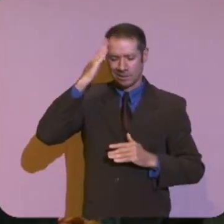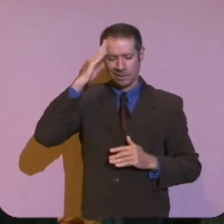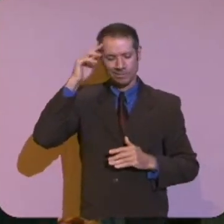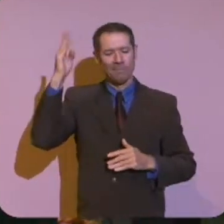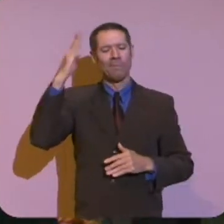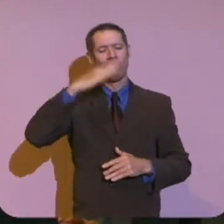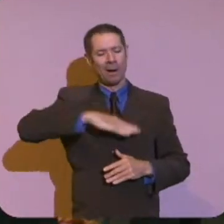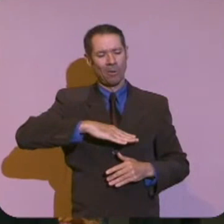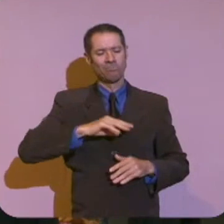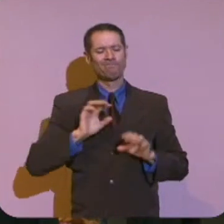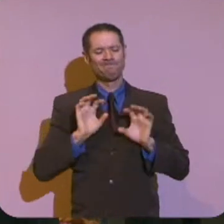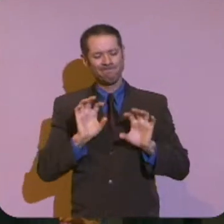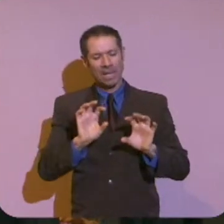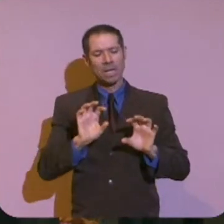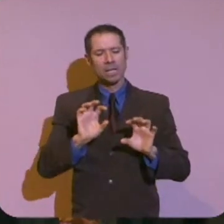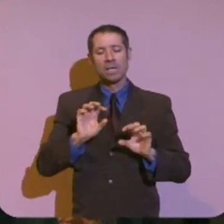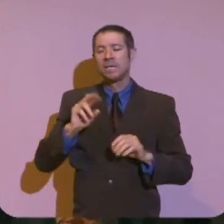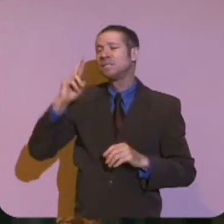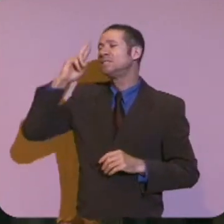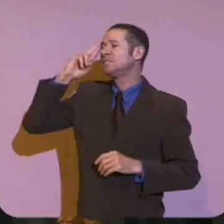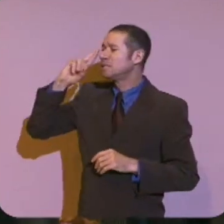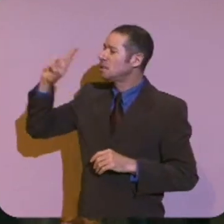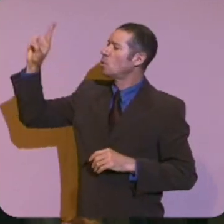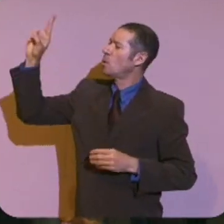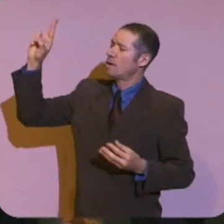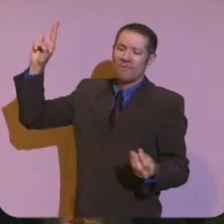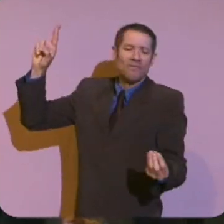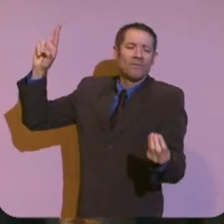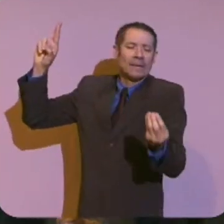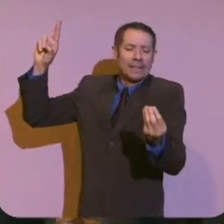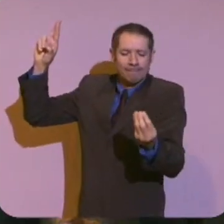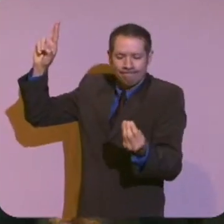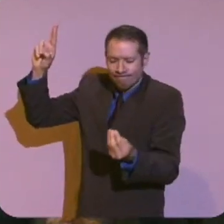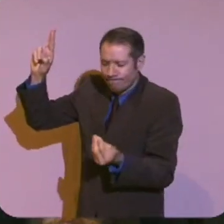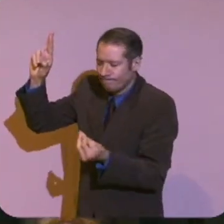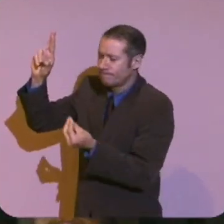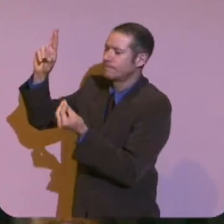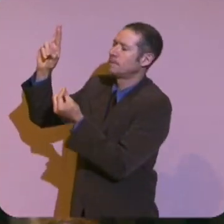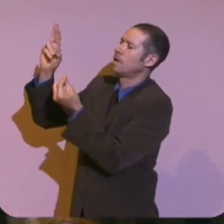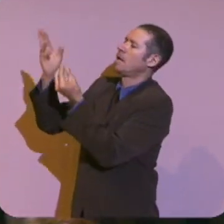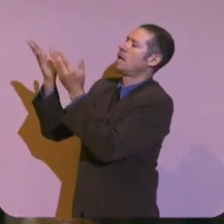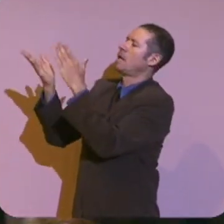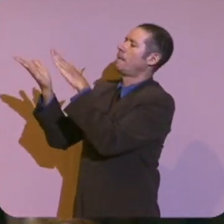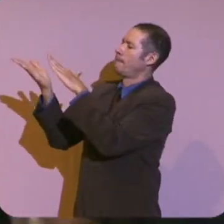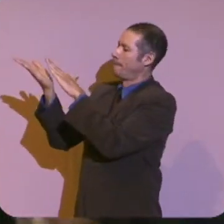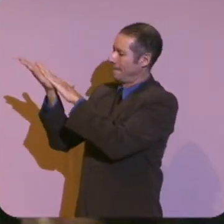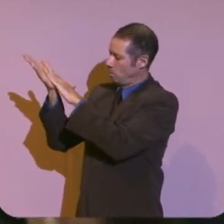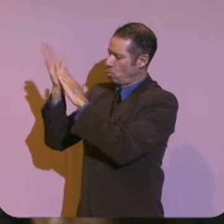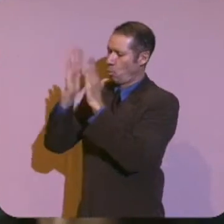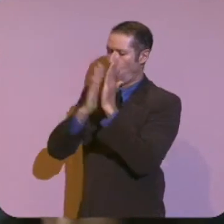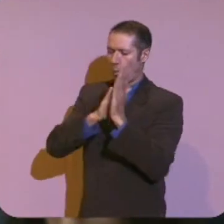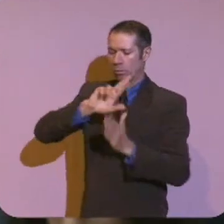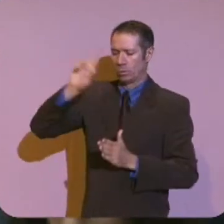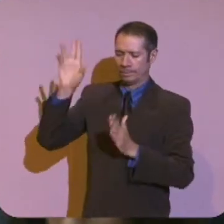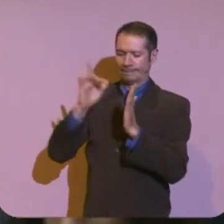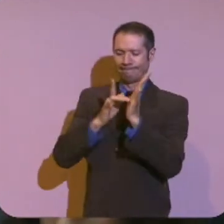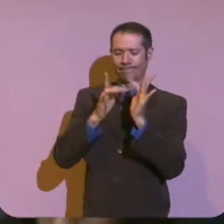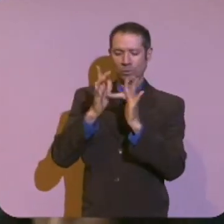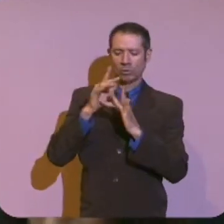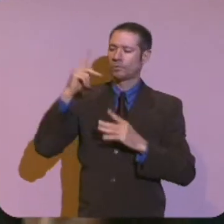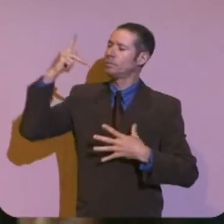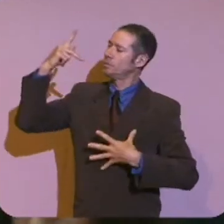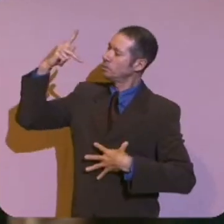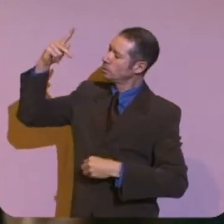vir. Então, toma, Senhor, essas vidas nas Tuas mãos. É aquilo que eu oro em nome de Jesus, o Teu